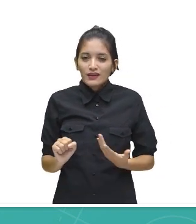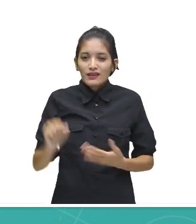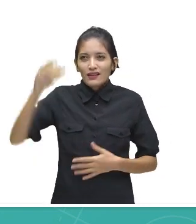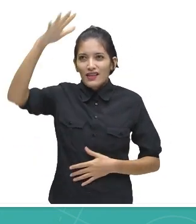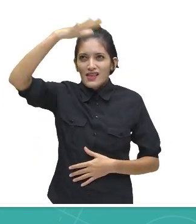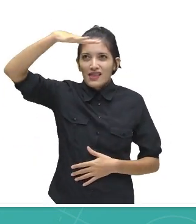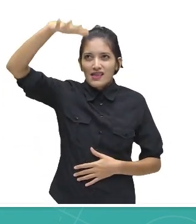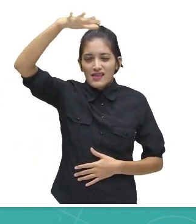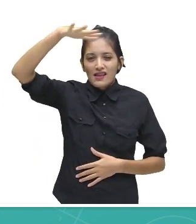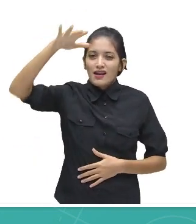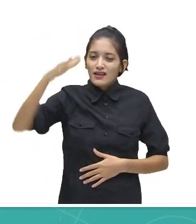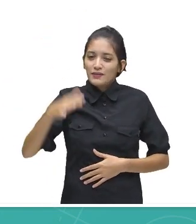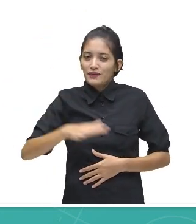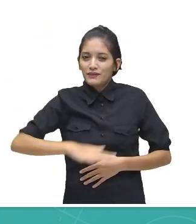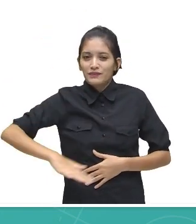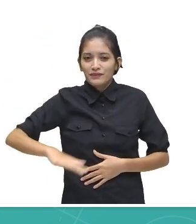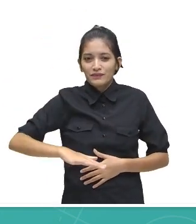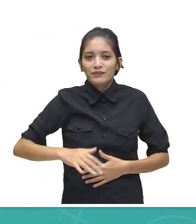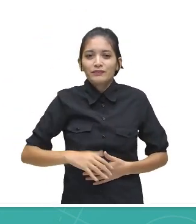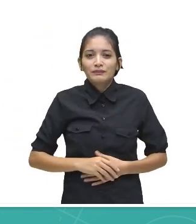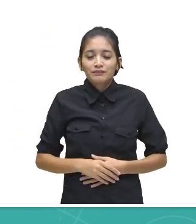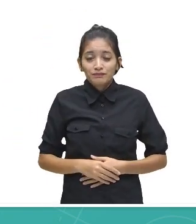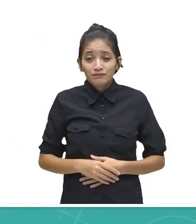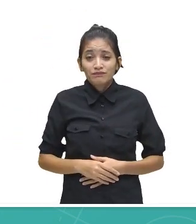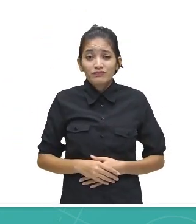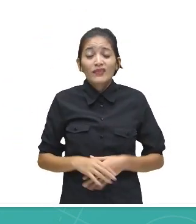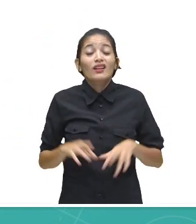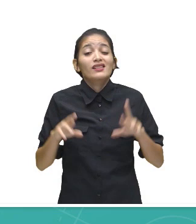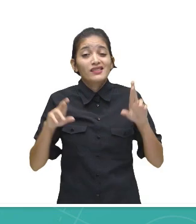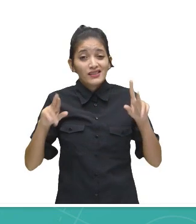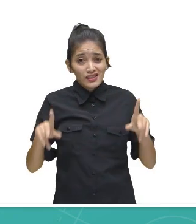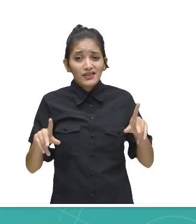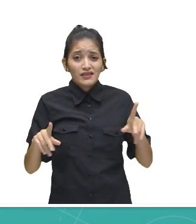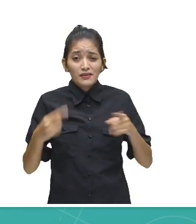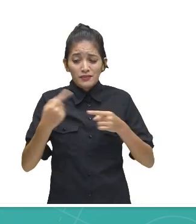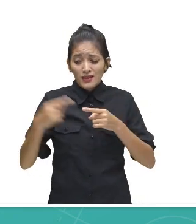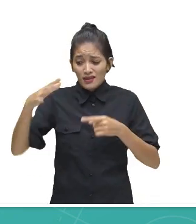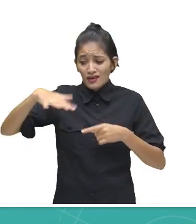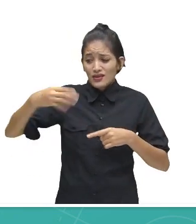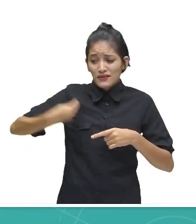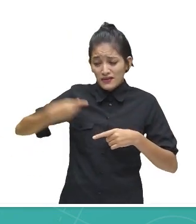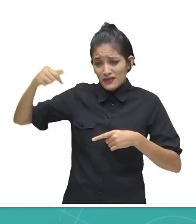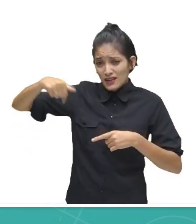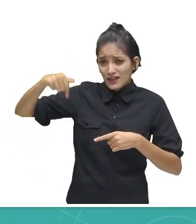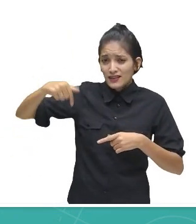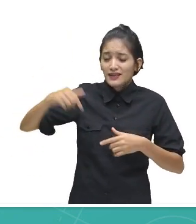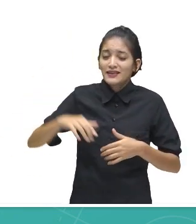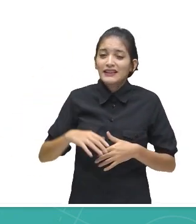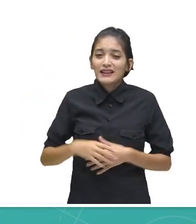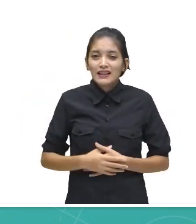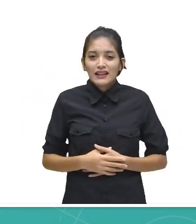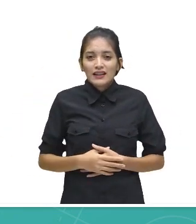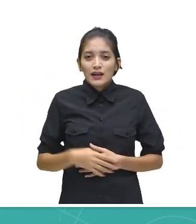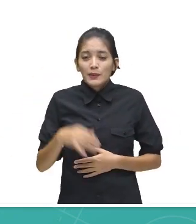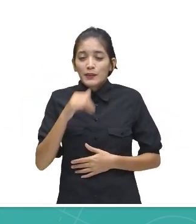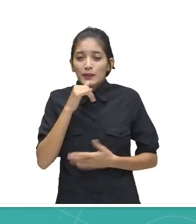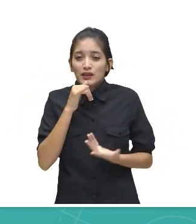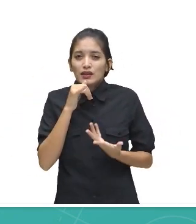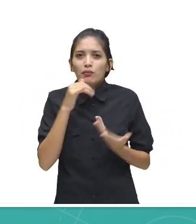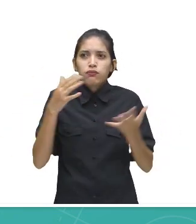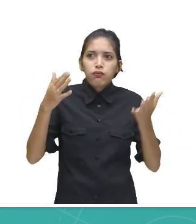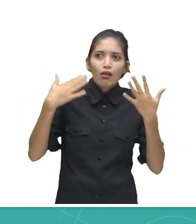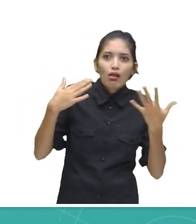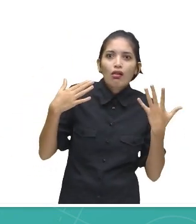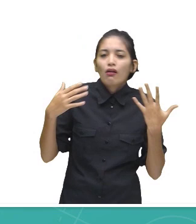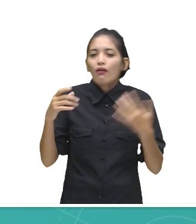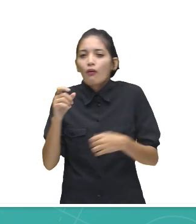região Ártica quanto na Antártida, é muito diferente para quem vive aqui na região tropical, por exemplo, né? Temperaturas são muito